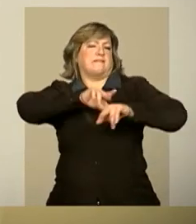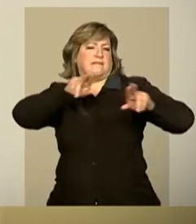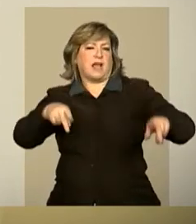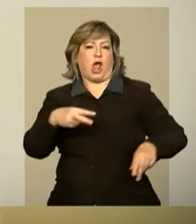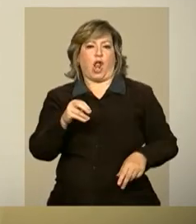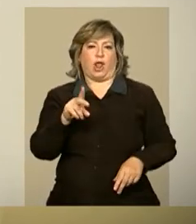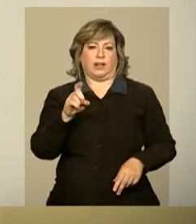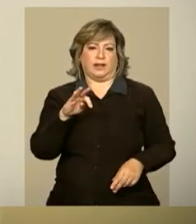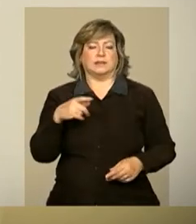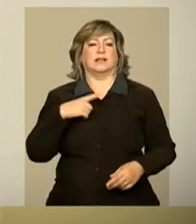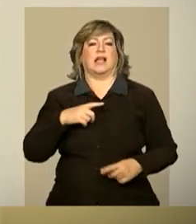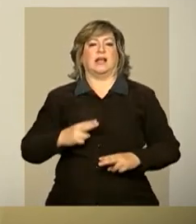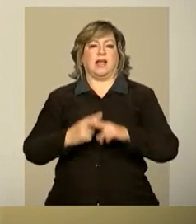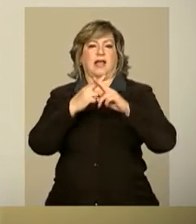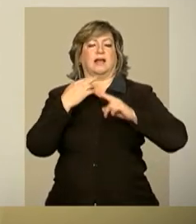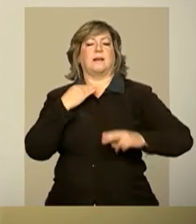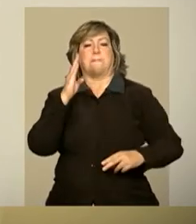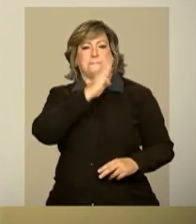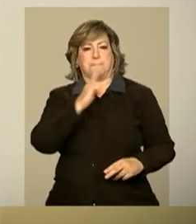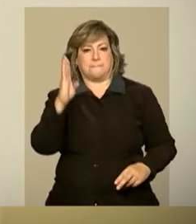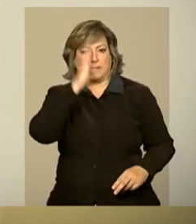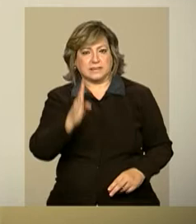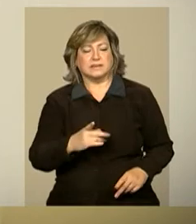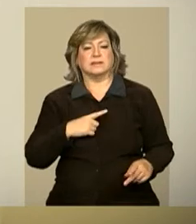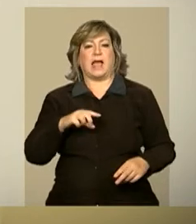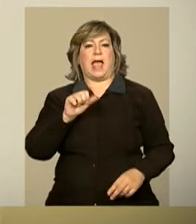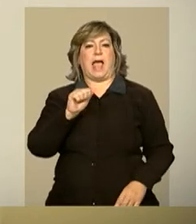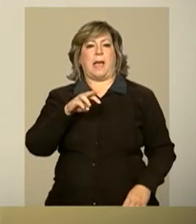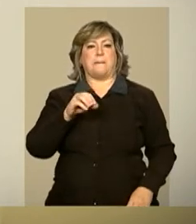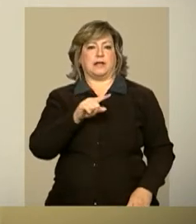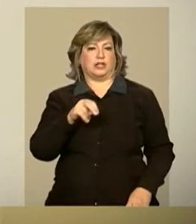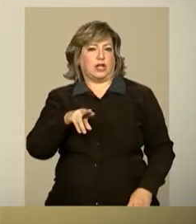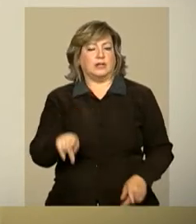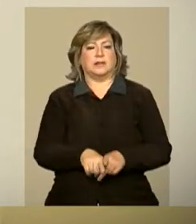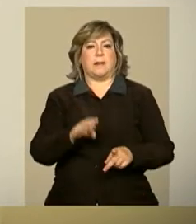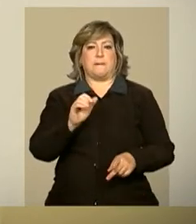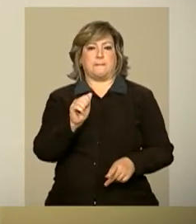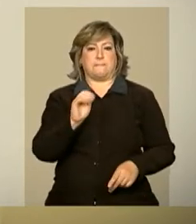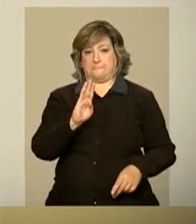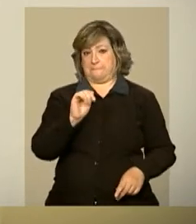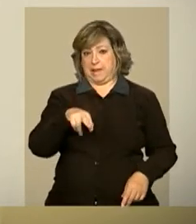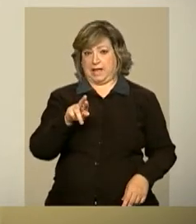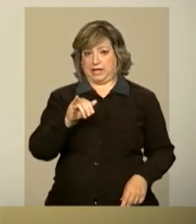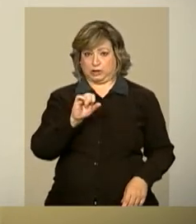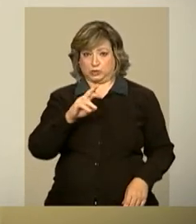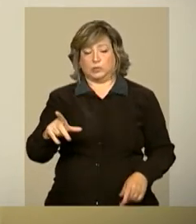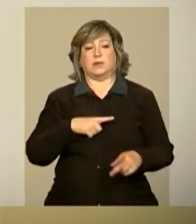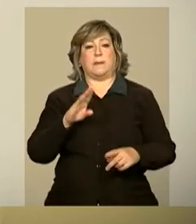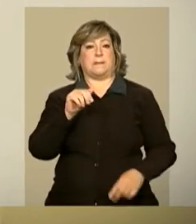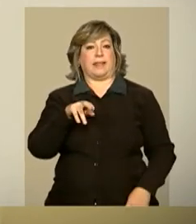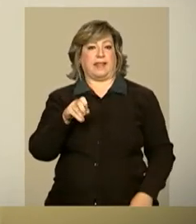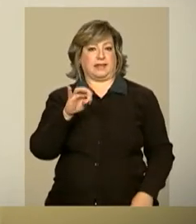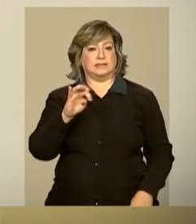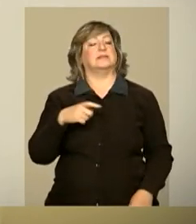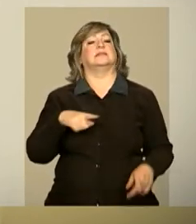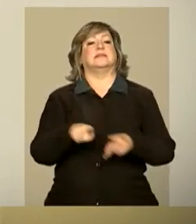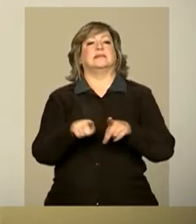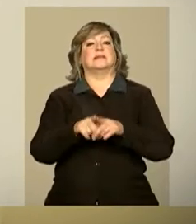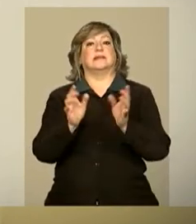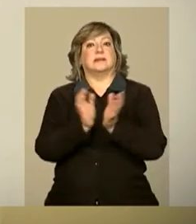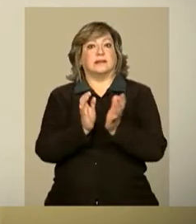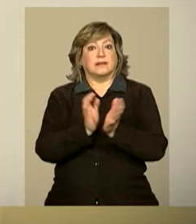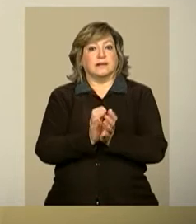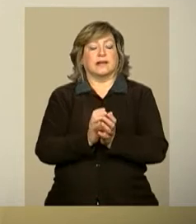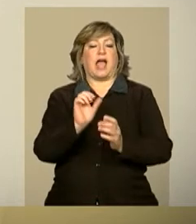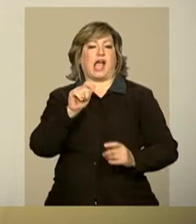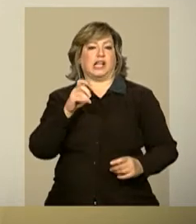econômica federal no Banco do Brasil no Banco da Amazônia no Banrisul no Banestes e na agência de fomento do Paraná